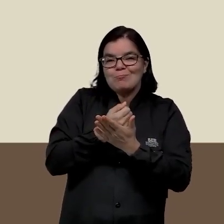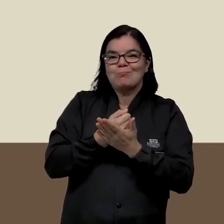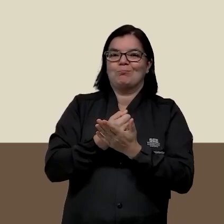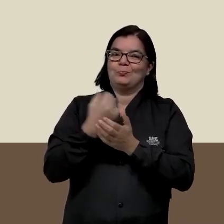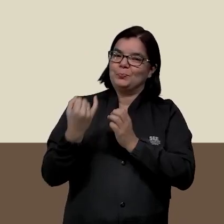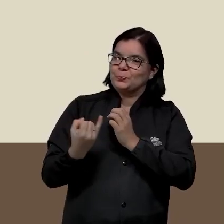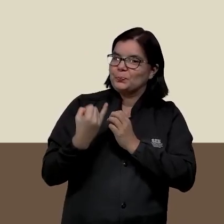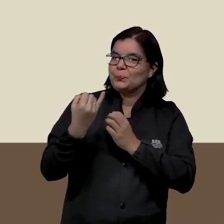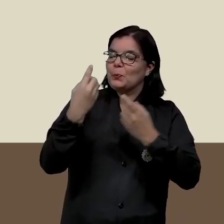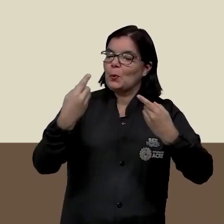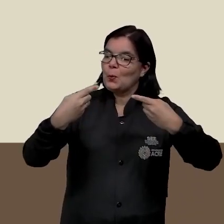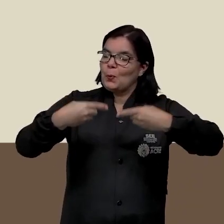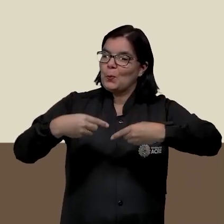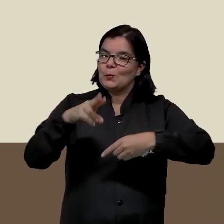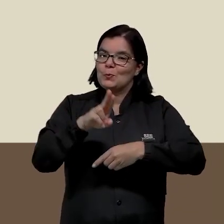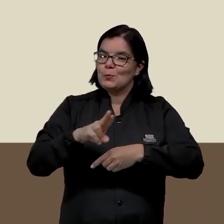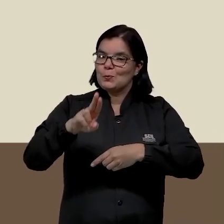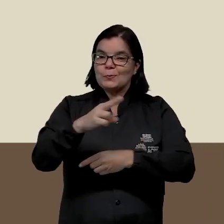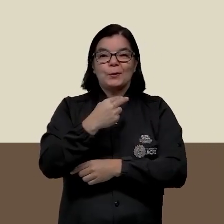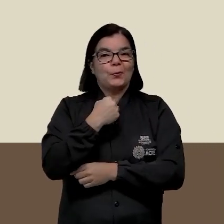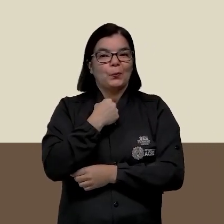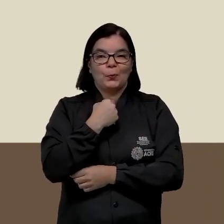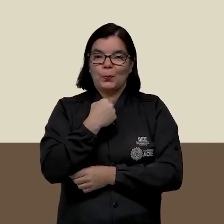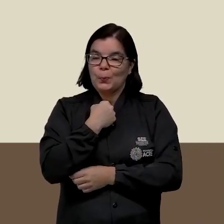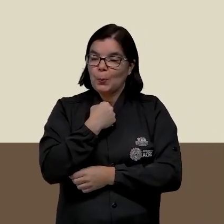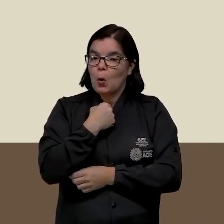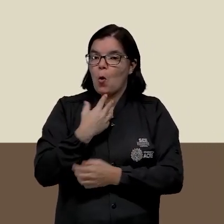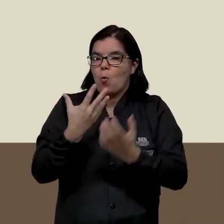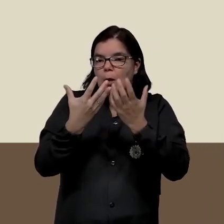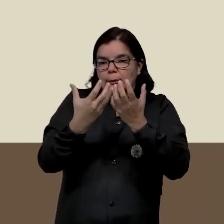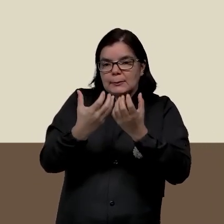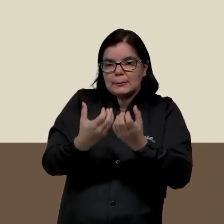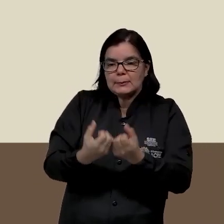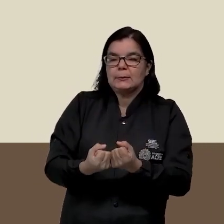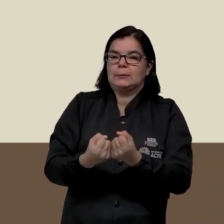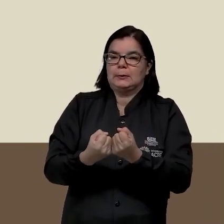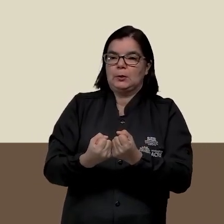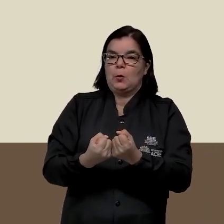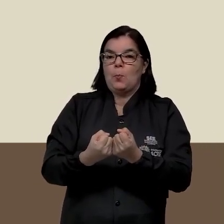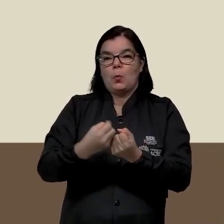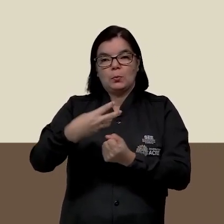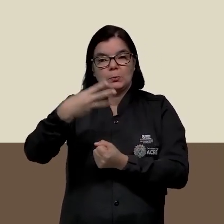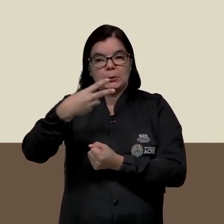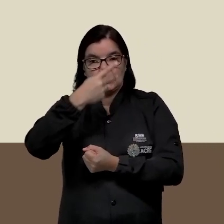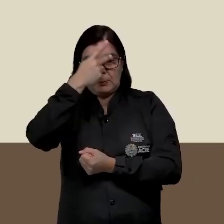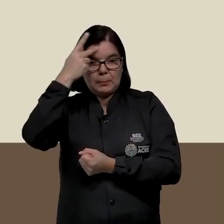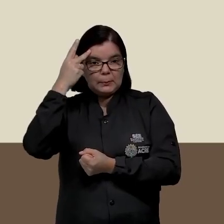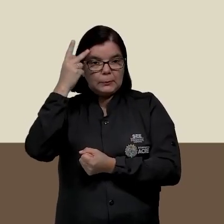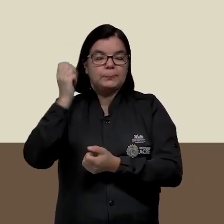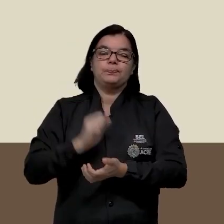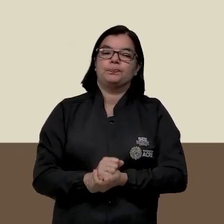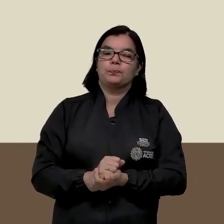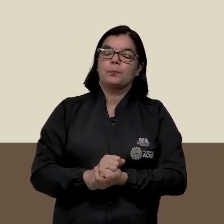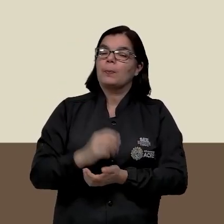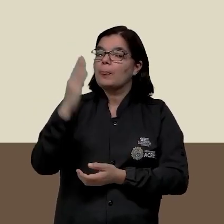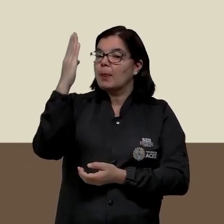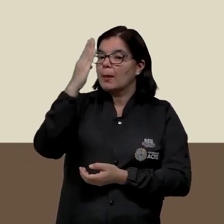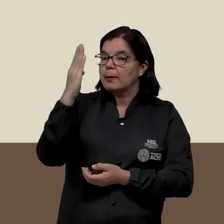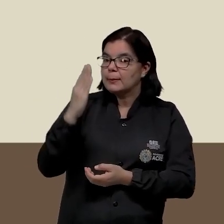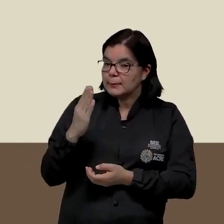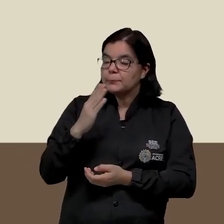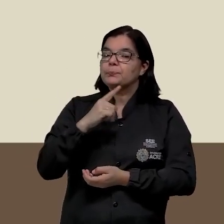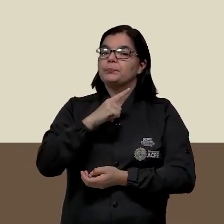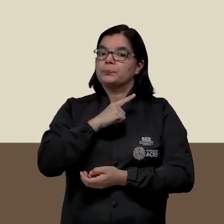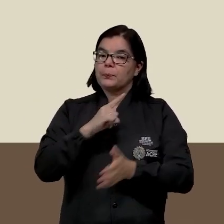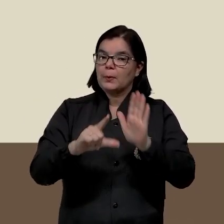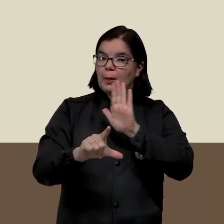essencial contra o uso indevido ou a apropriação por terceiros. E aí, no Brasil, existe